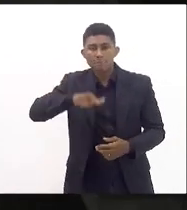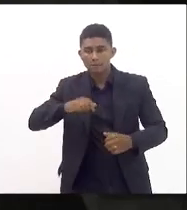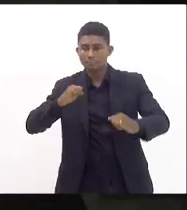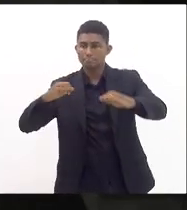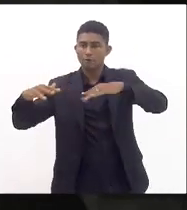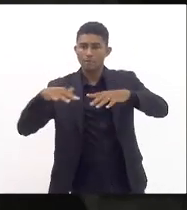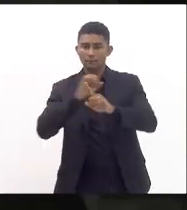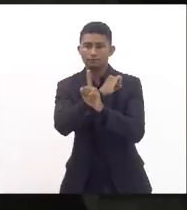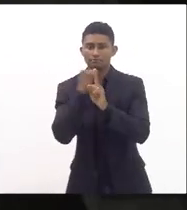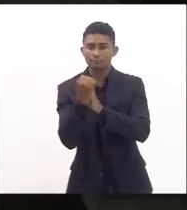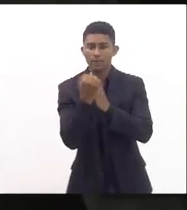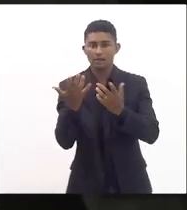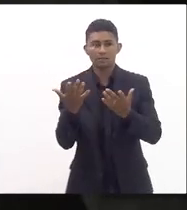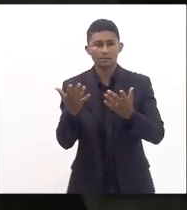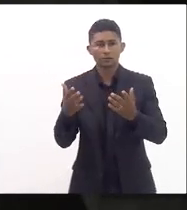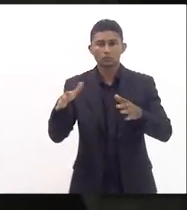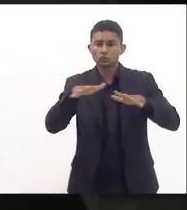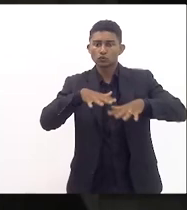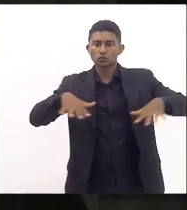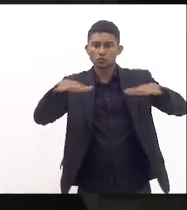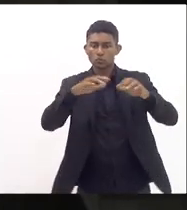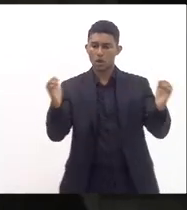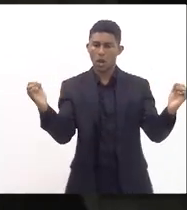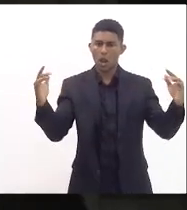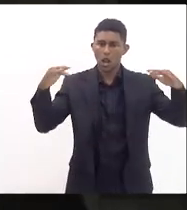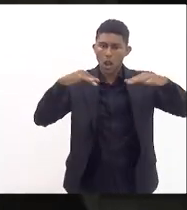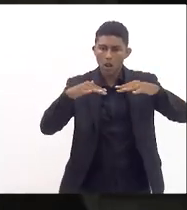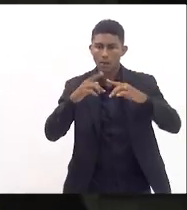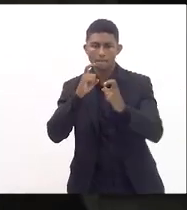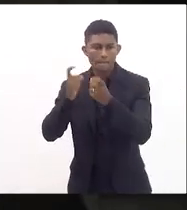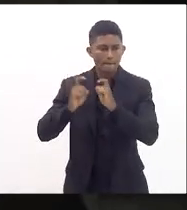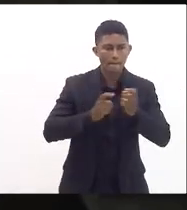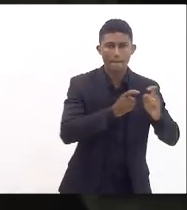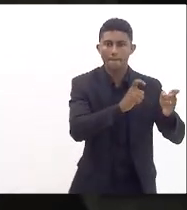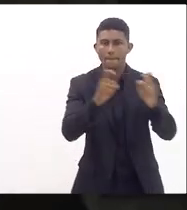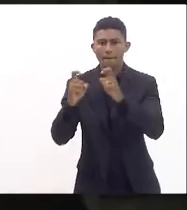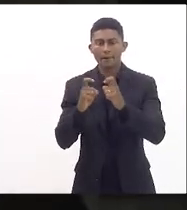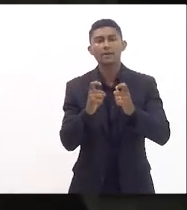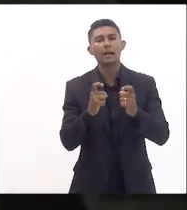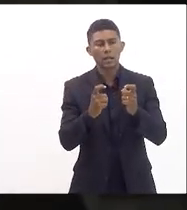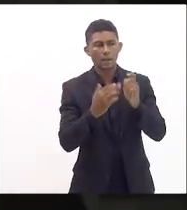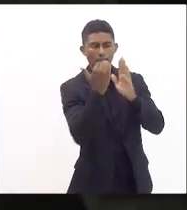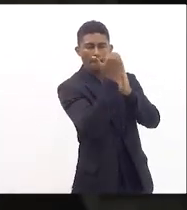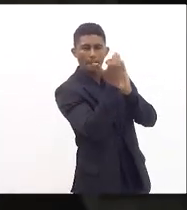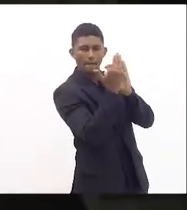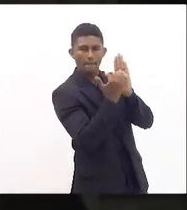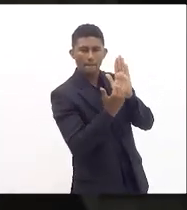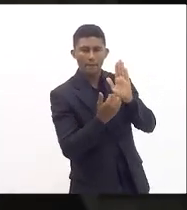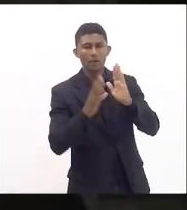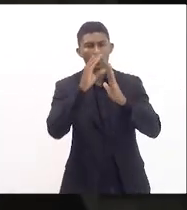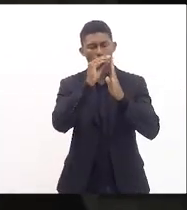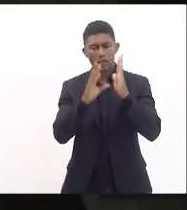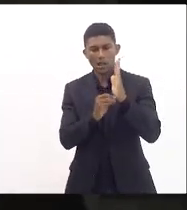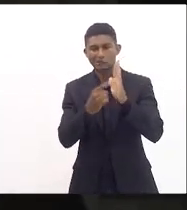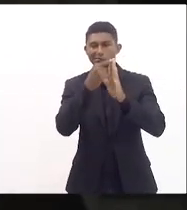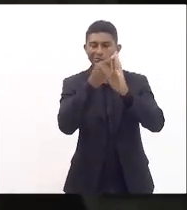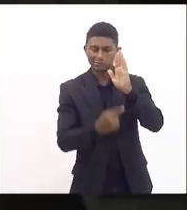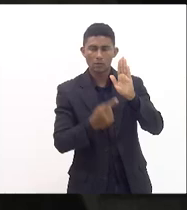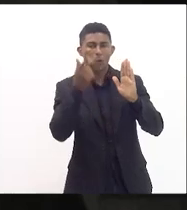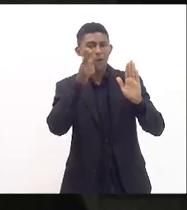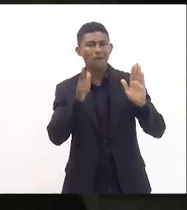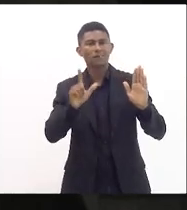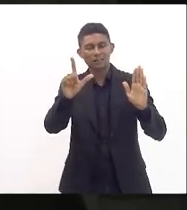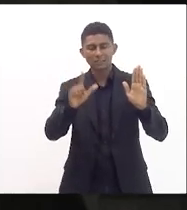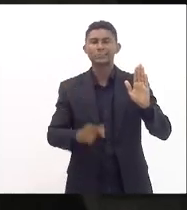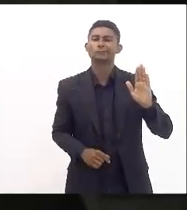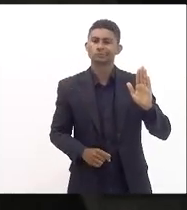movimentos sociais, muito importantes na formulação de diretrizes, na formulação de conteúdos para essa política pública e,